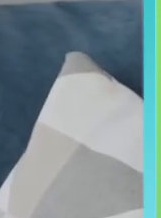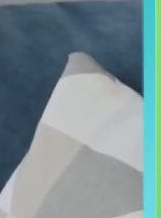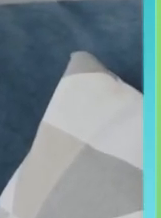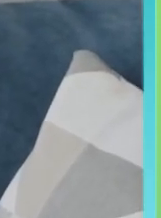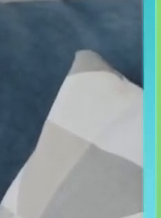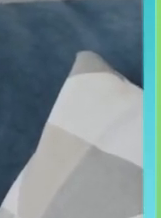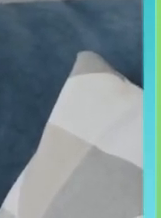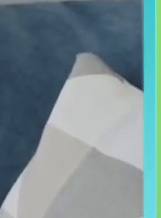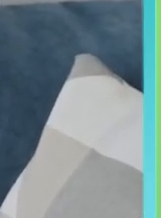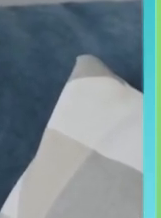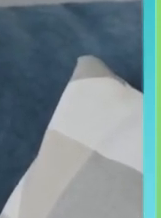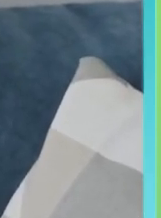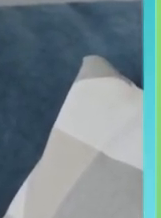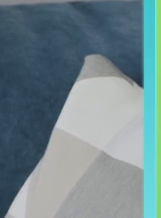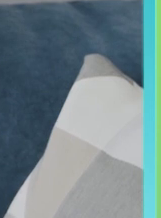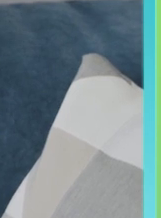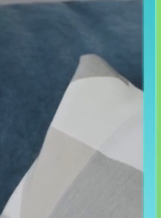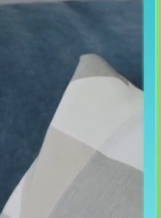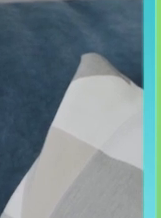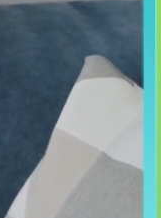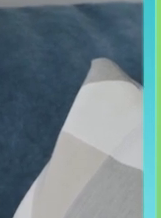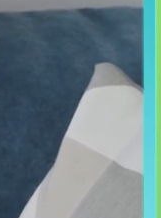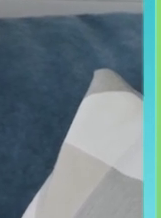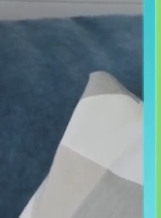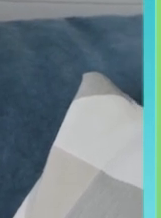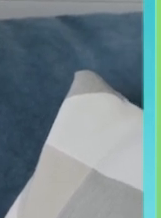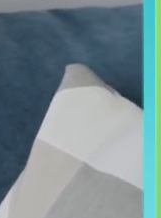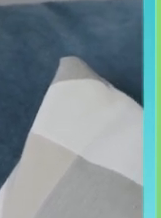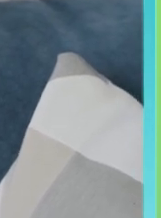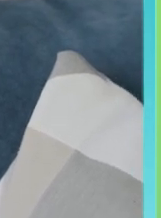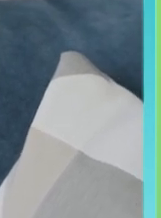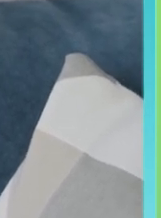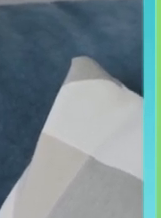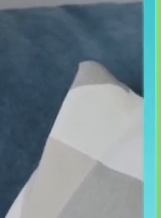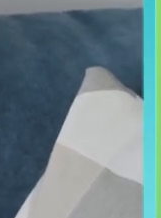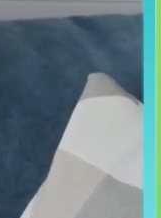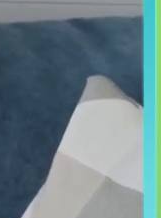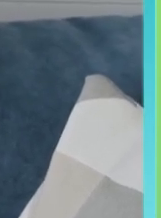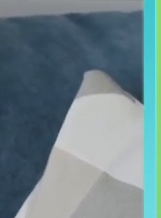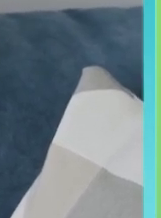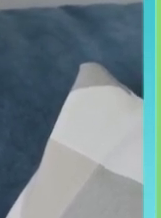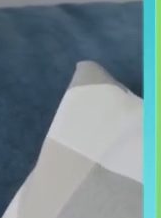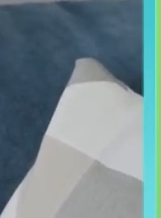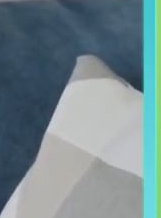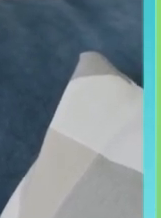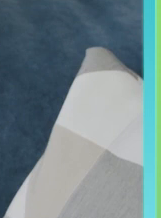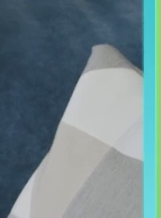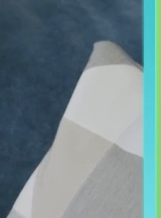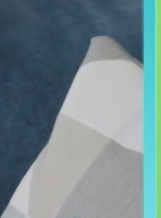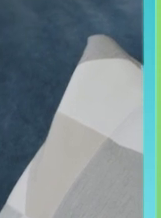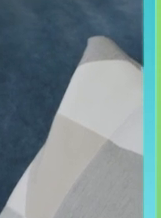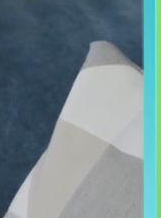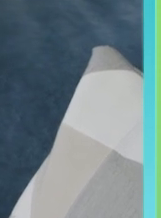e está acessando as principais notícias e informações referentes ao INSS referente ao seu benefício pessoal Live